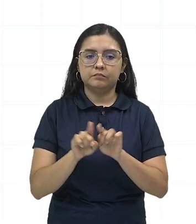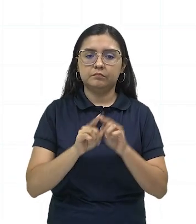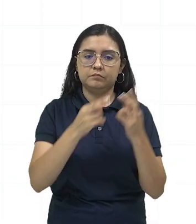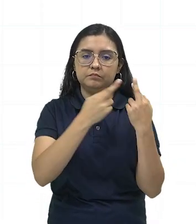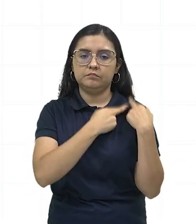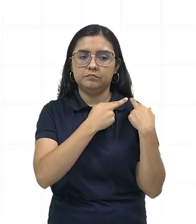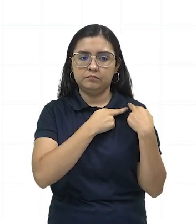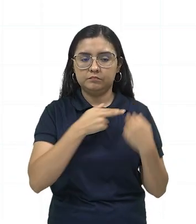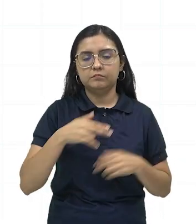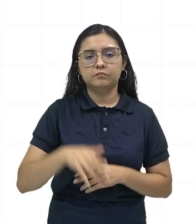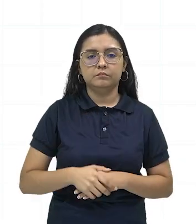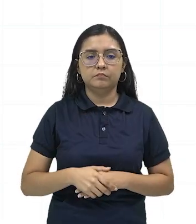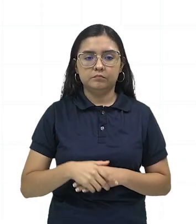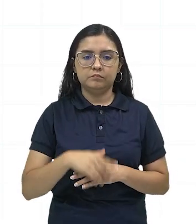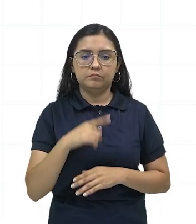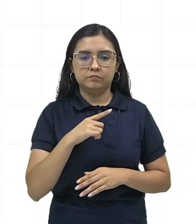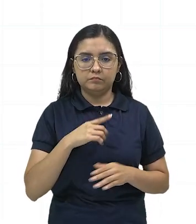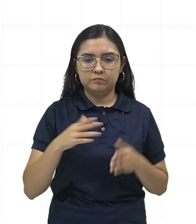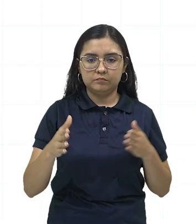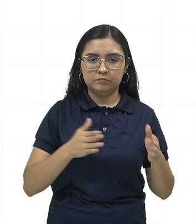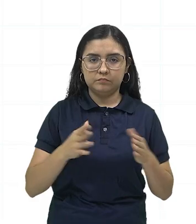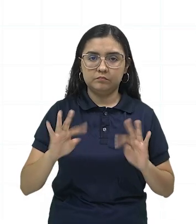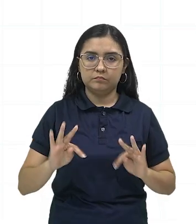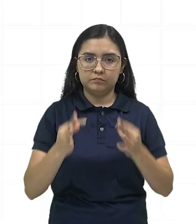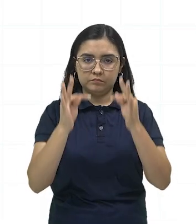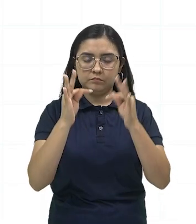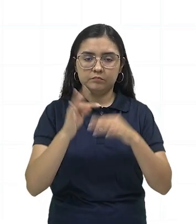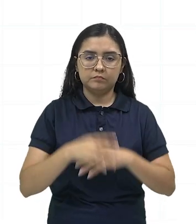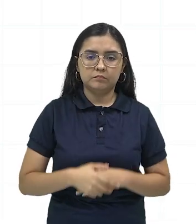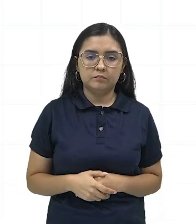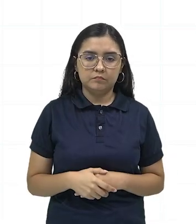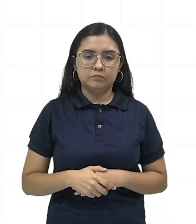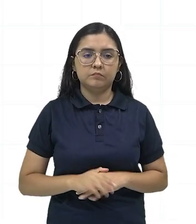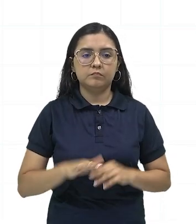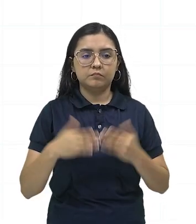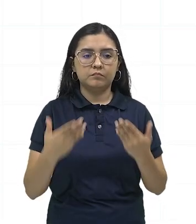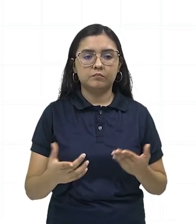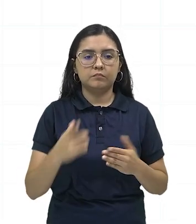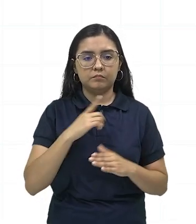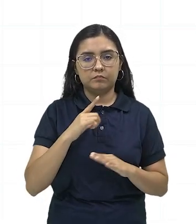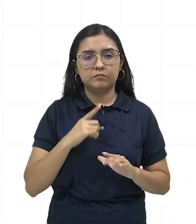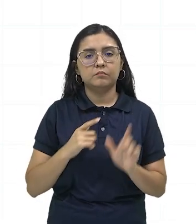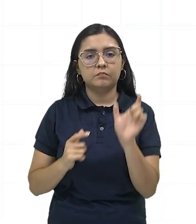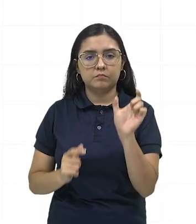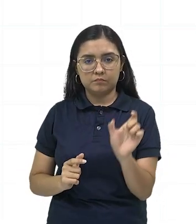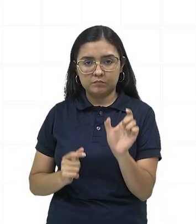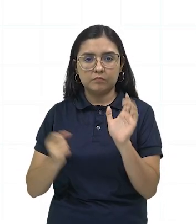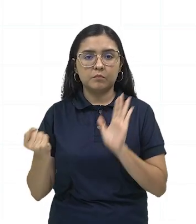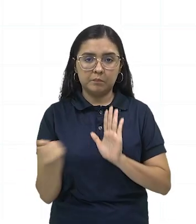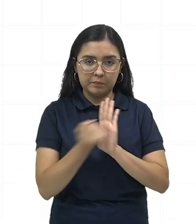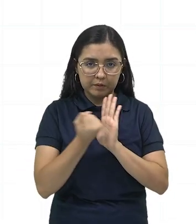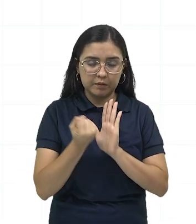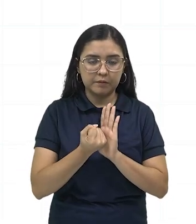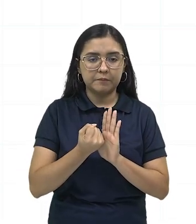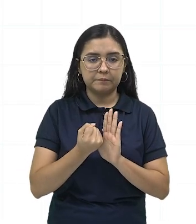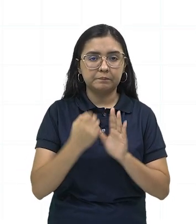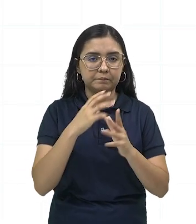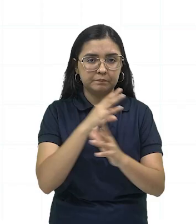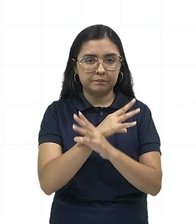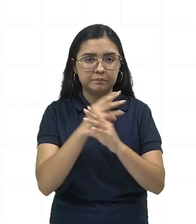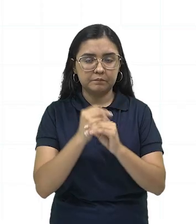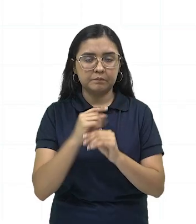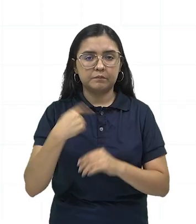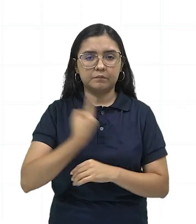era digital, da era da tecnologia, desculpe. E eu marquei para vocês algumas conjunções e a gente vai tentar entender